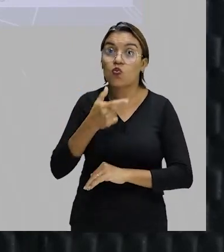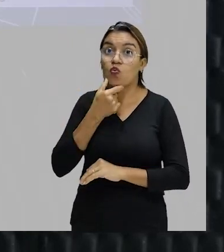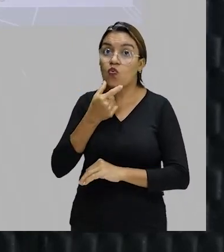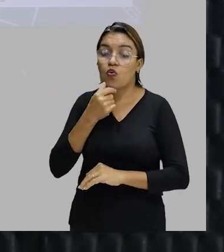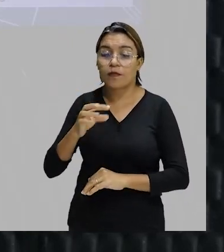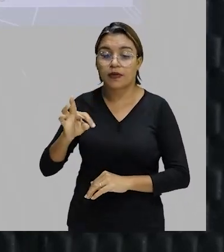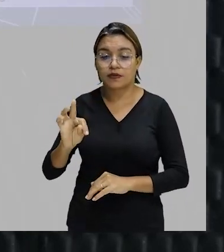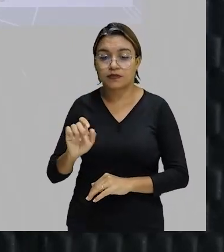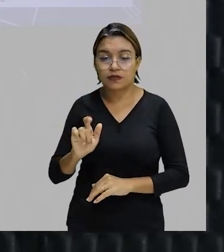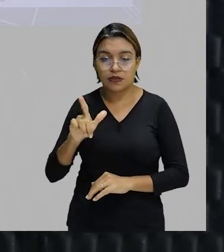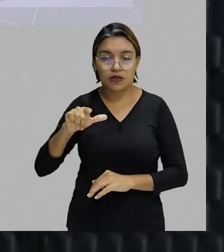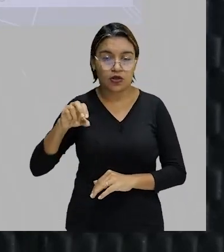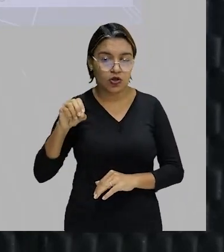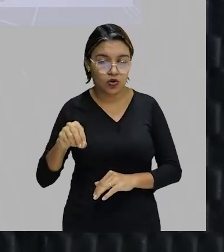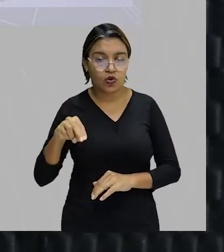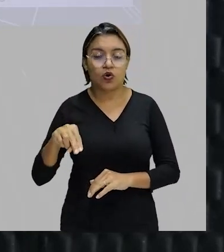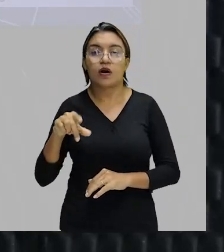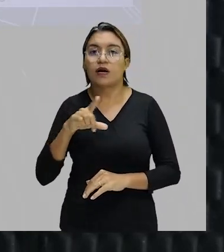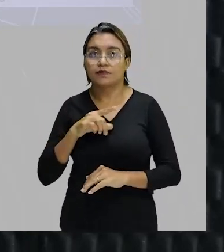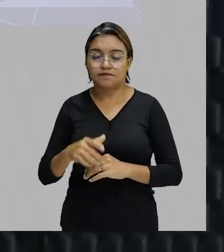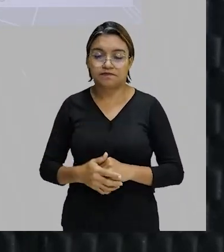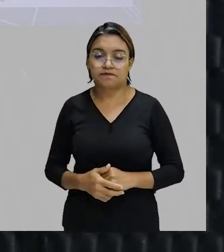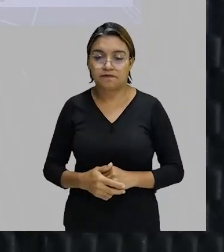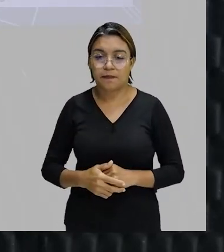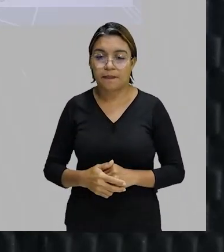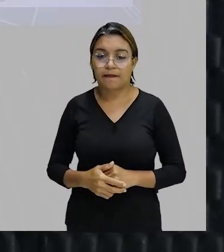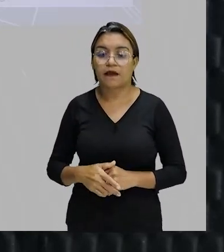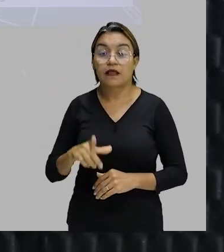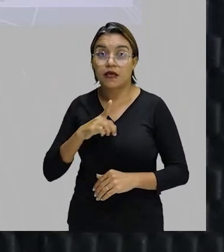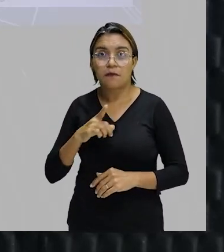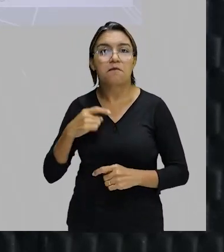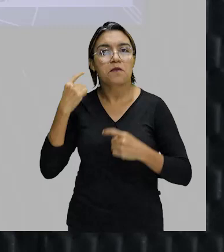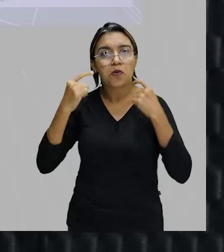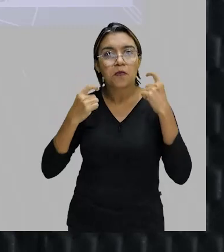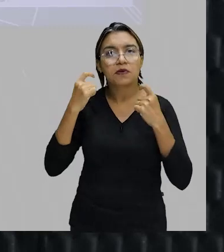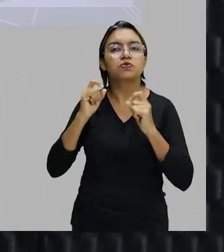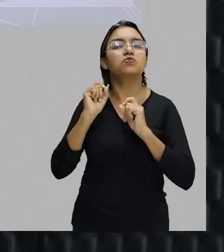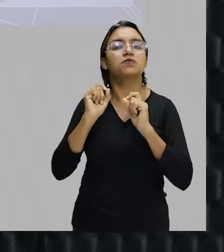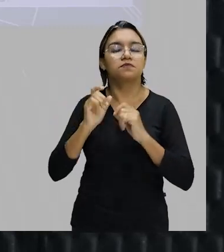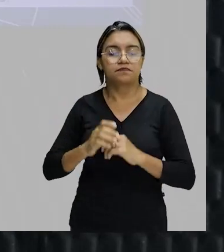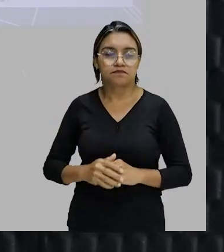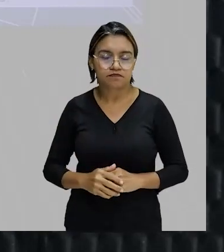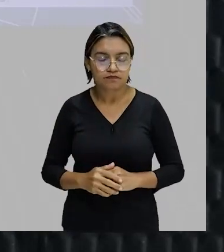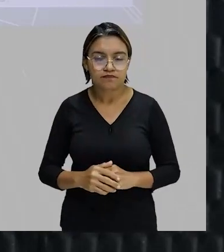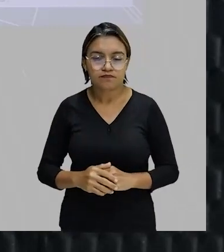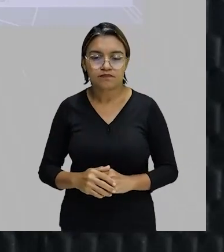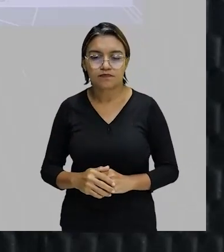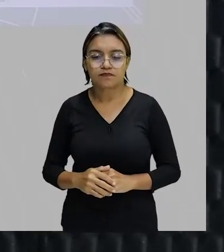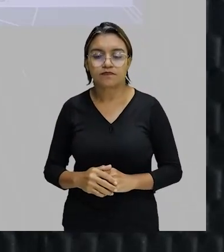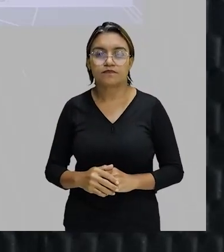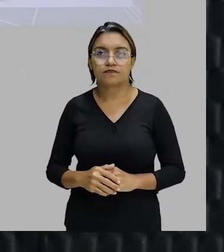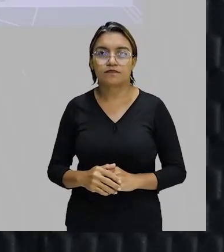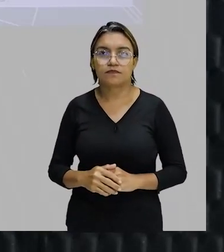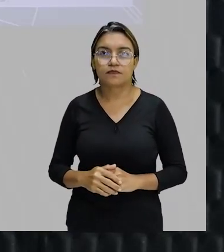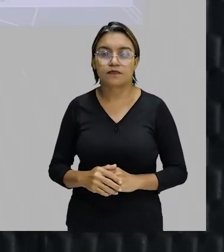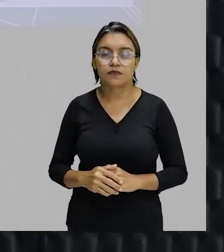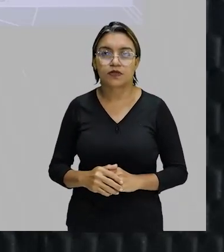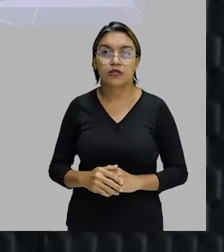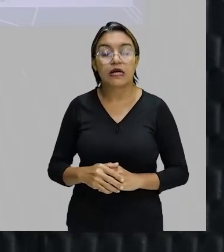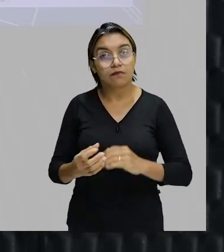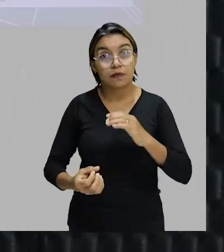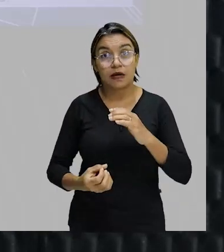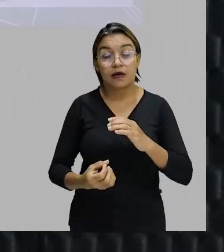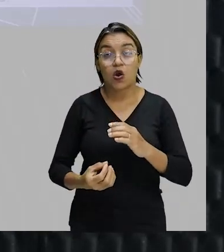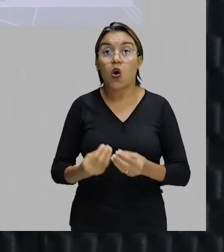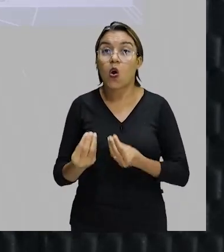chamado processo Taylorismo-Fordismo, que vai ter uma preocupação sobre o quê, Marcos? Vai ter uma preocupação sobre o meio de